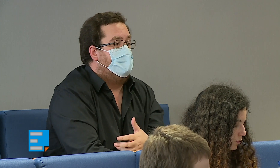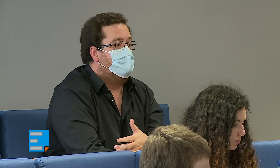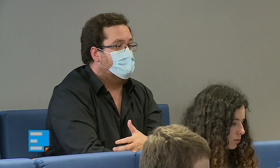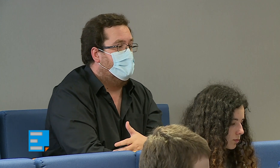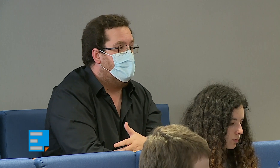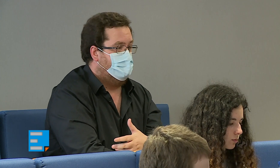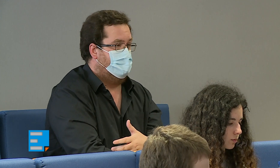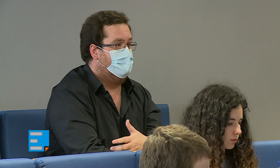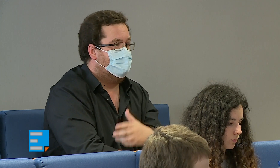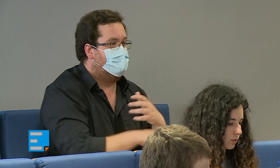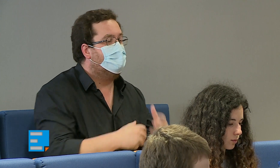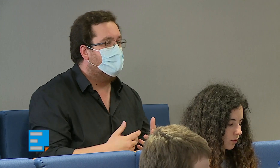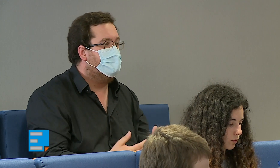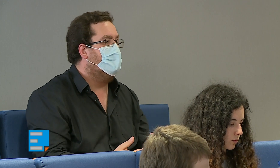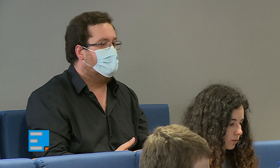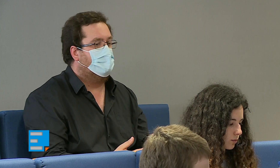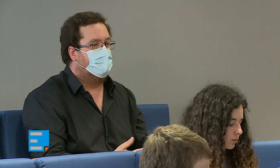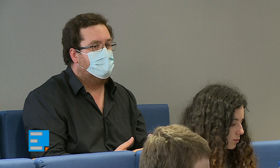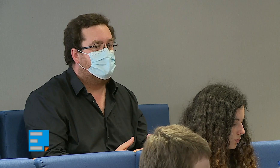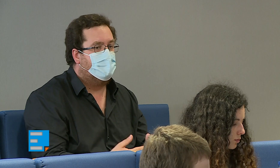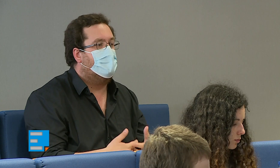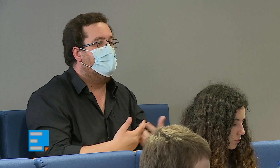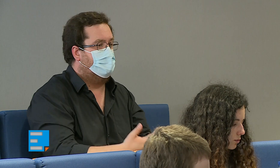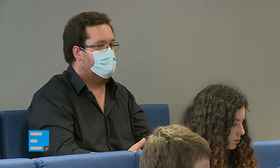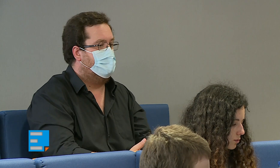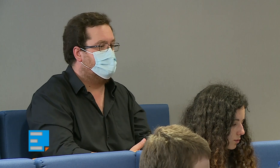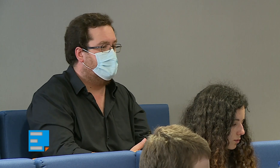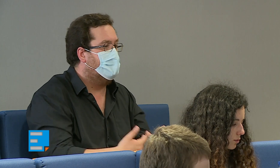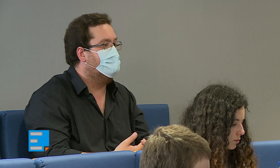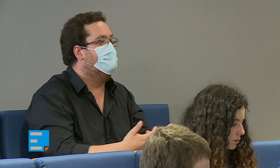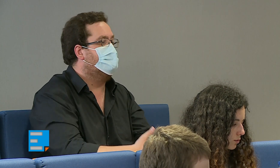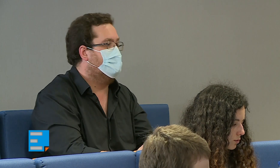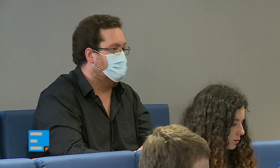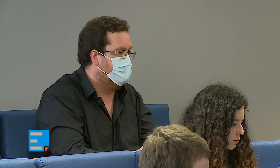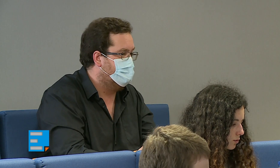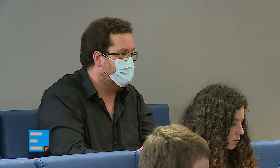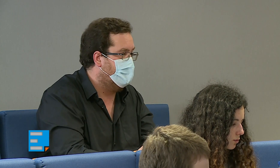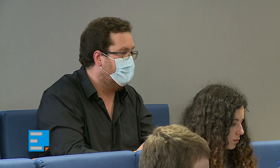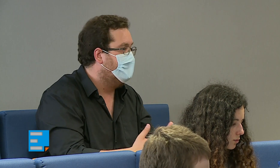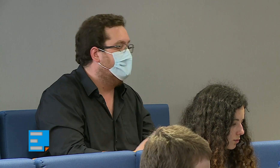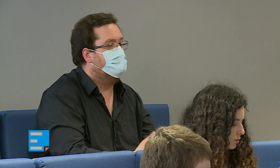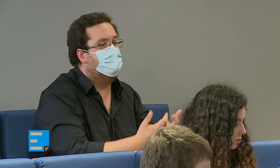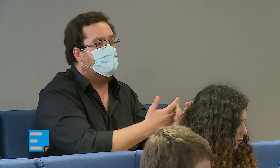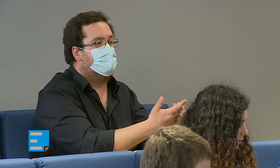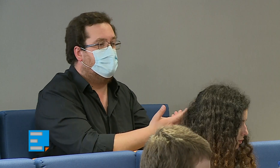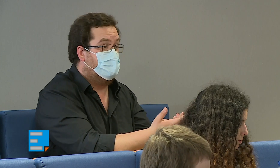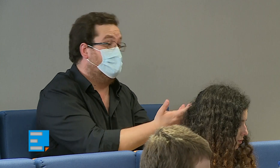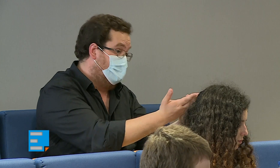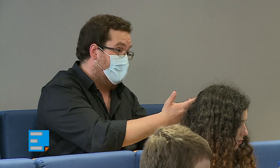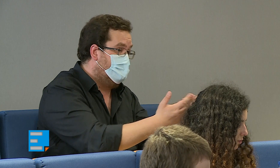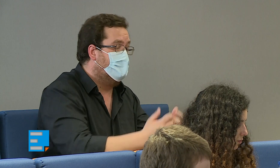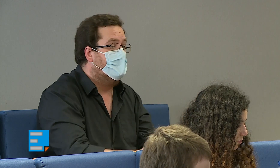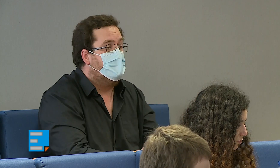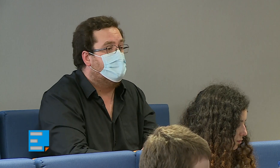A falta de, se calhar, se delinear concretamente a quem é que nós queremos chegar, que temas é que nós queremos chegar, exatamente nesta lógica